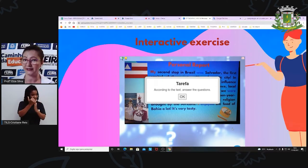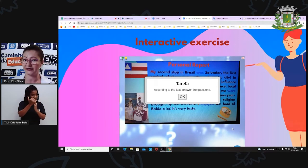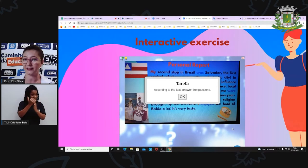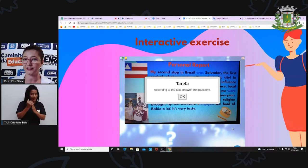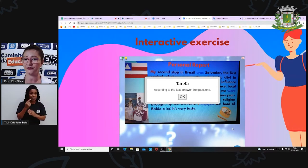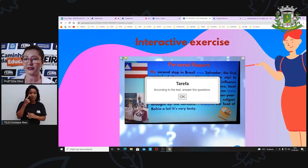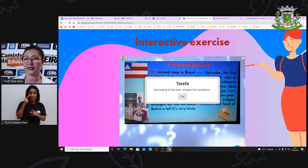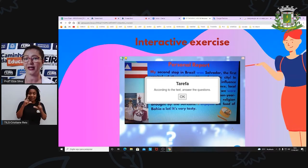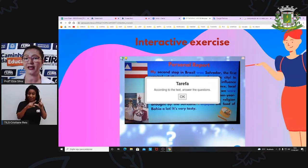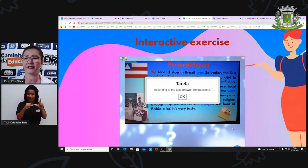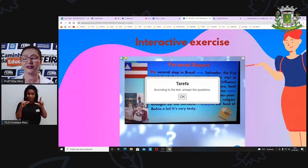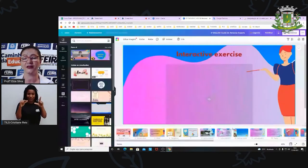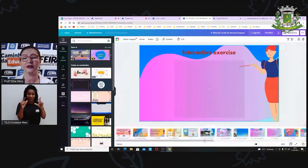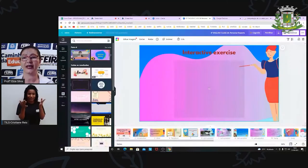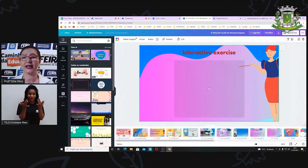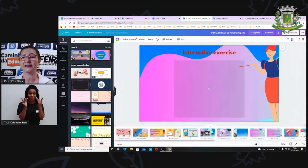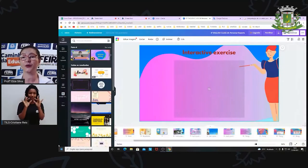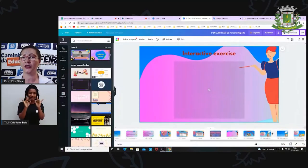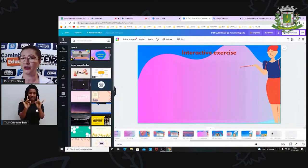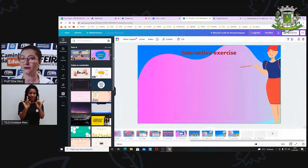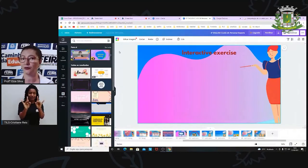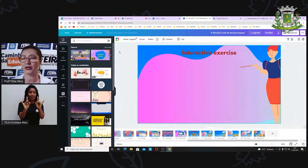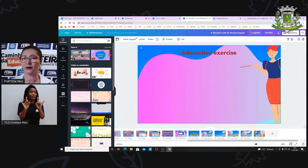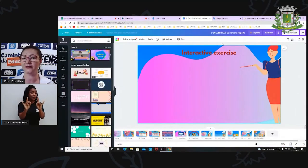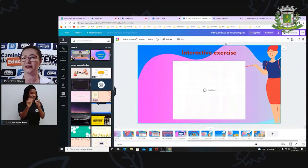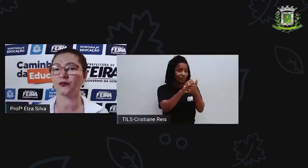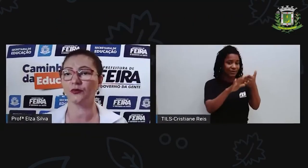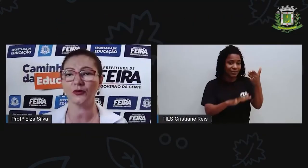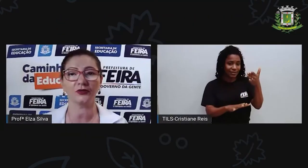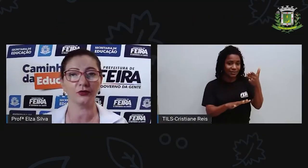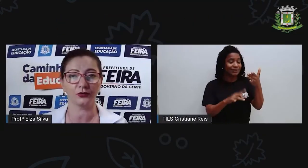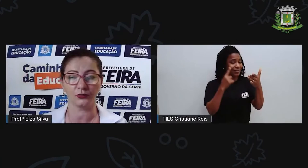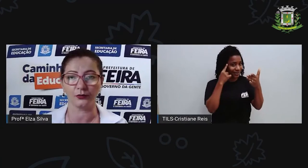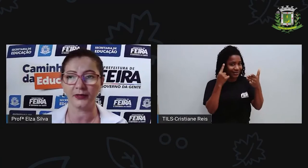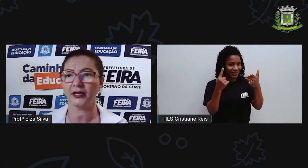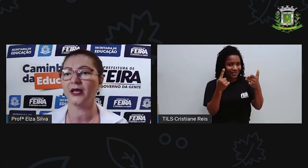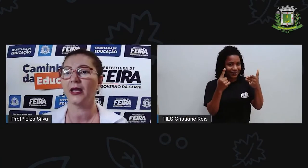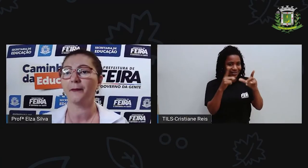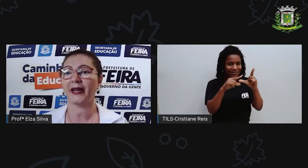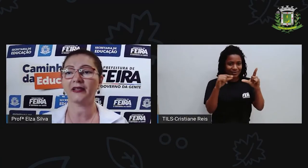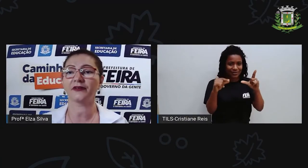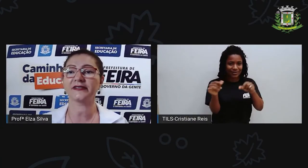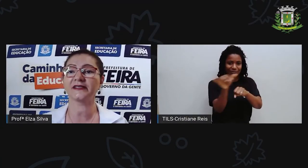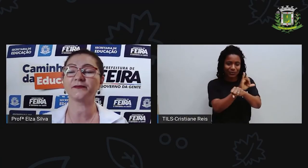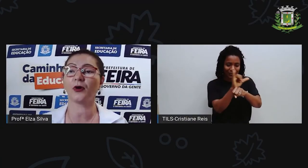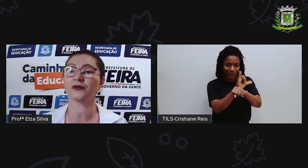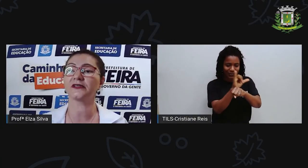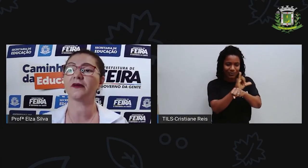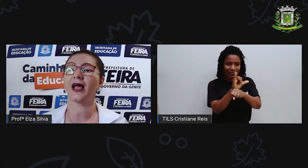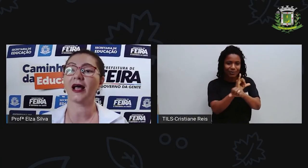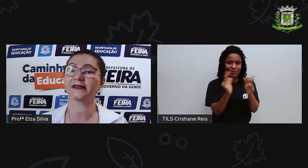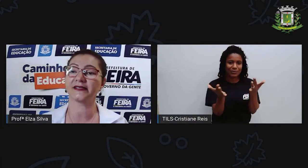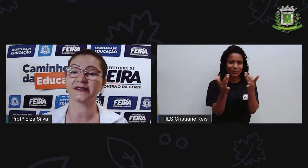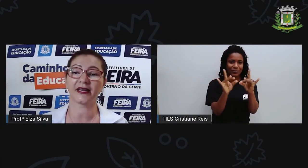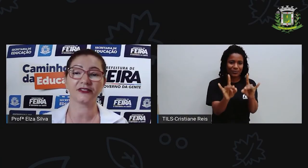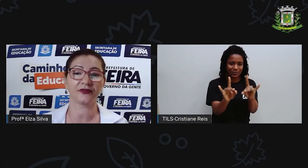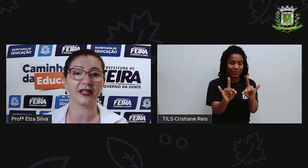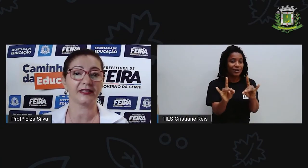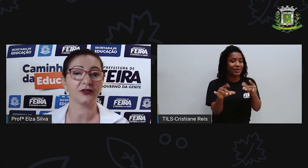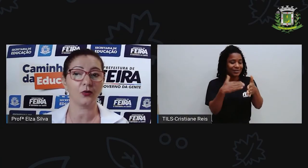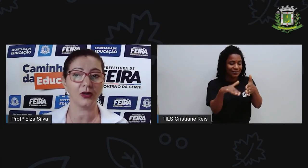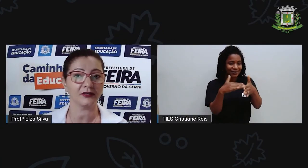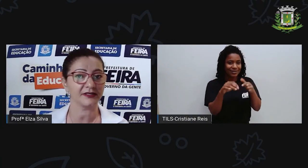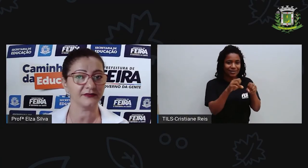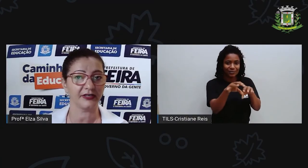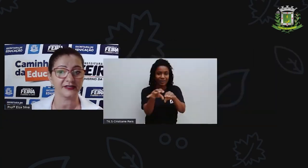link Dessa atividade Ficará disponível No canal Da Seduc No Youtube Para que vocês Possam Acessar a